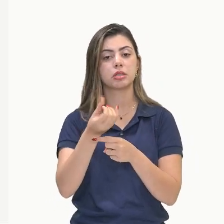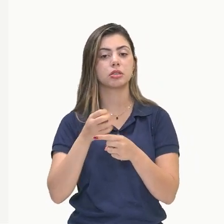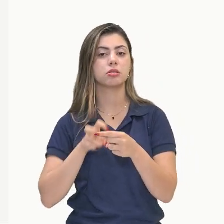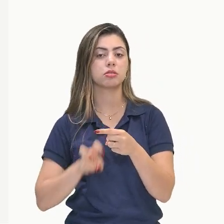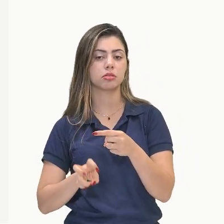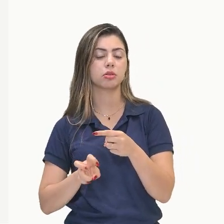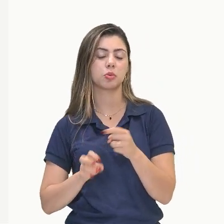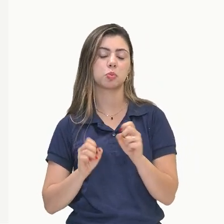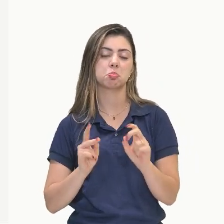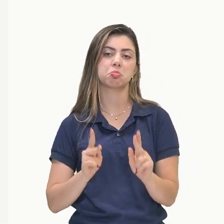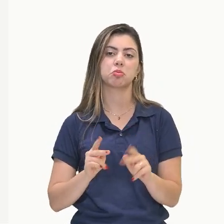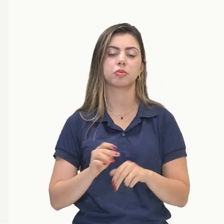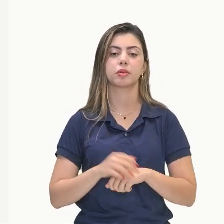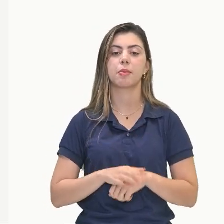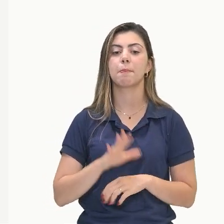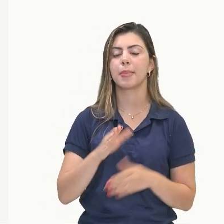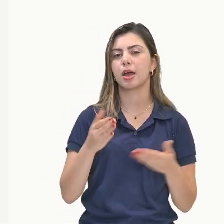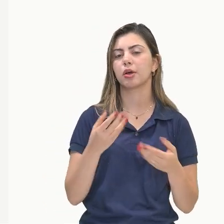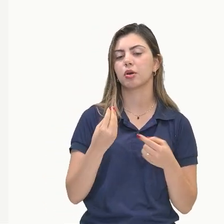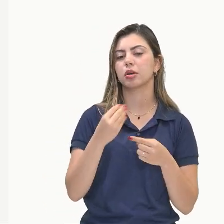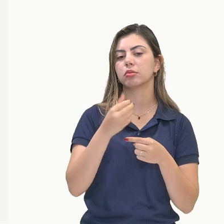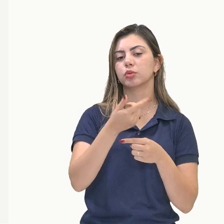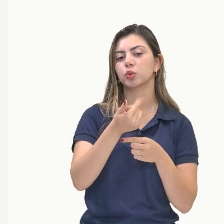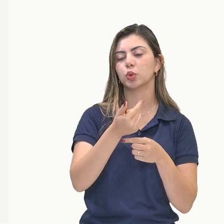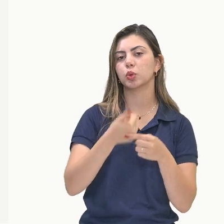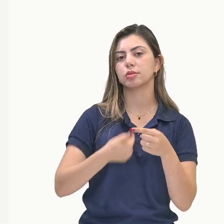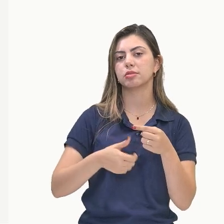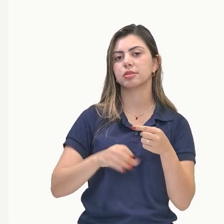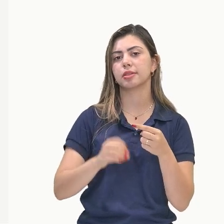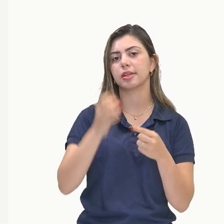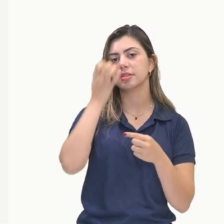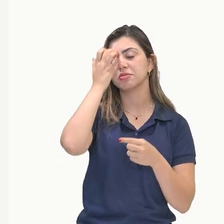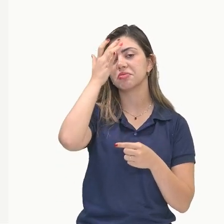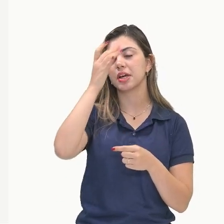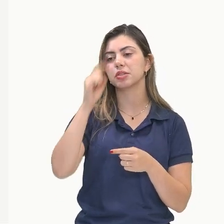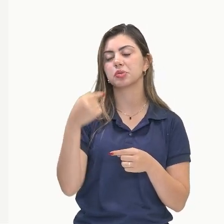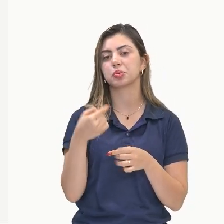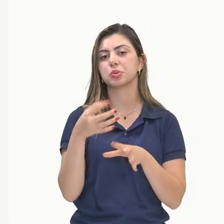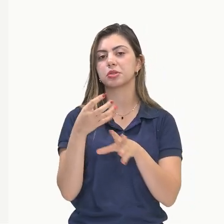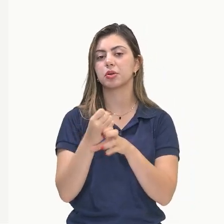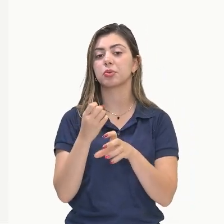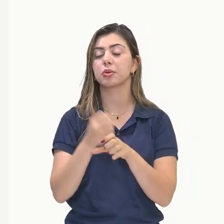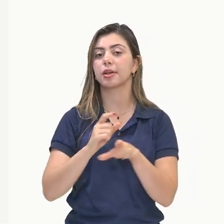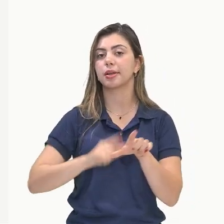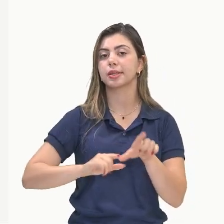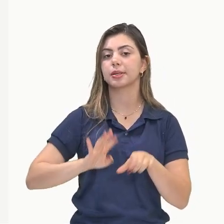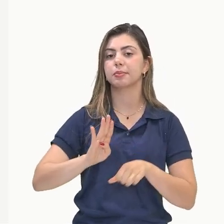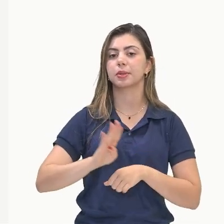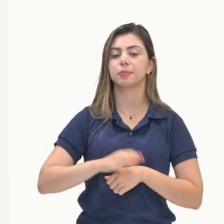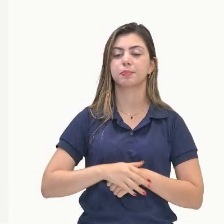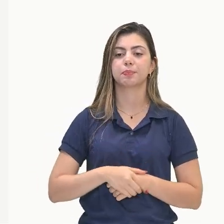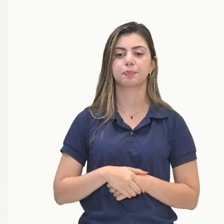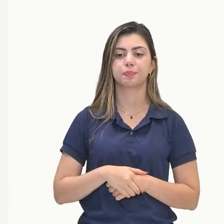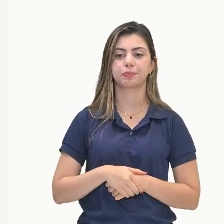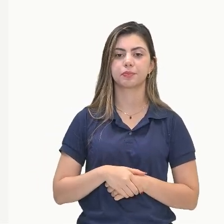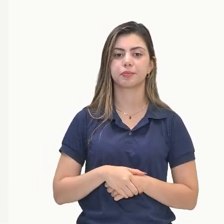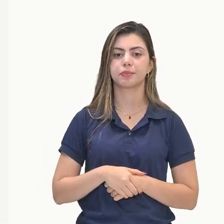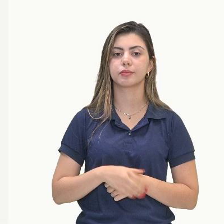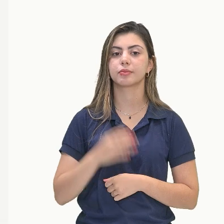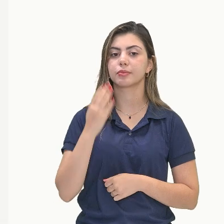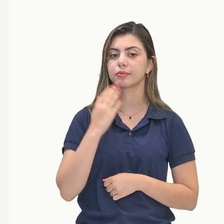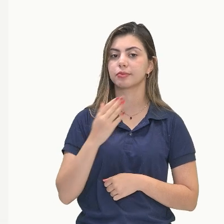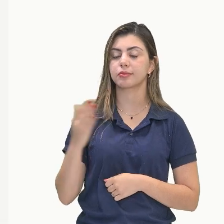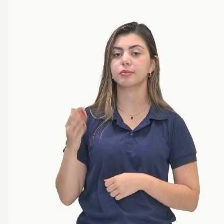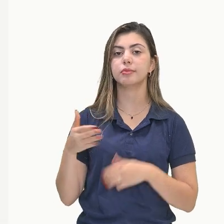nenhum. Vamos deixar 12 por 10, fica mais fácil para fazer a próxima conta, que é a letra B. Letra B, a